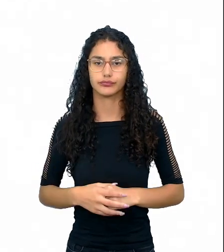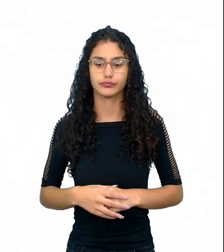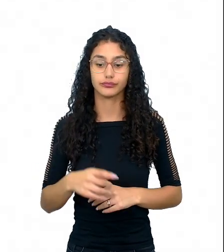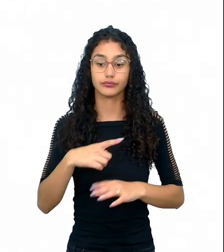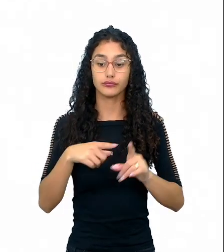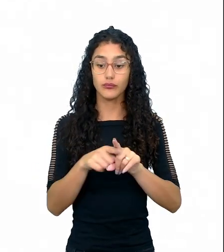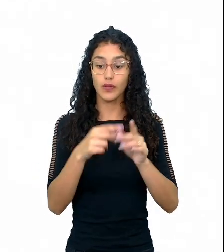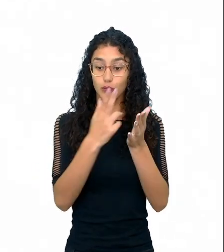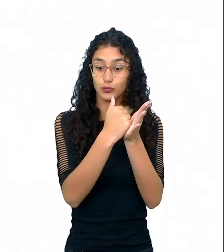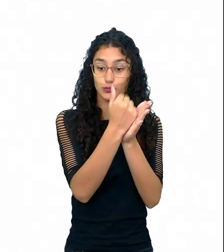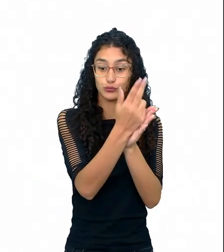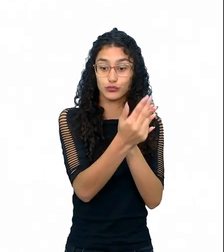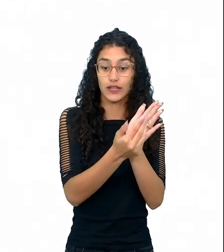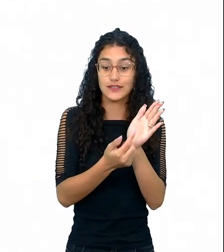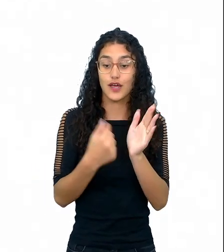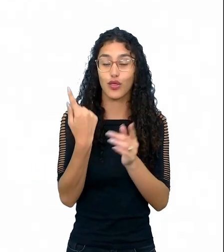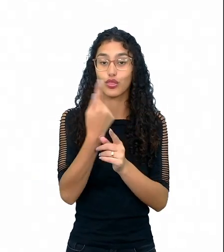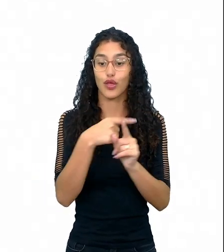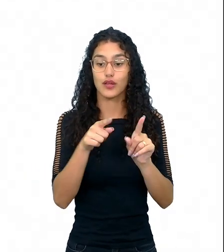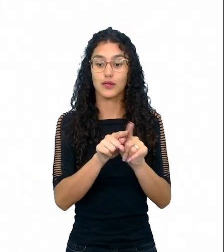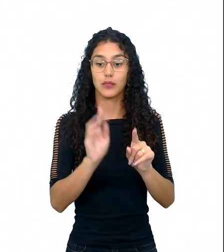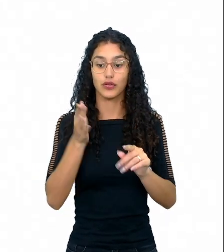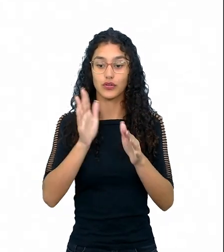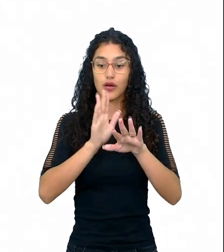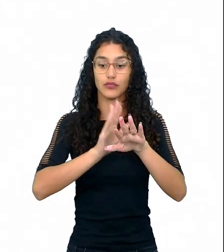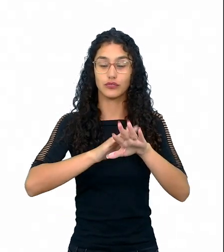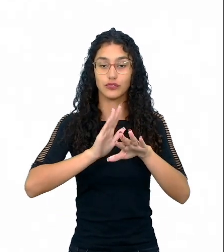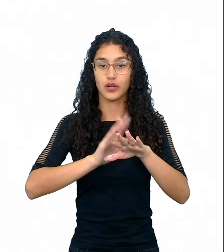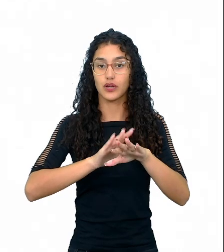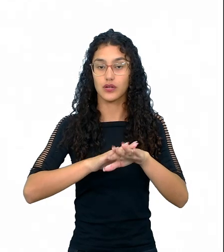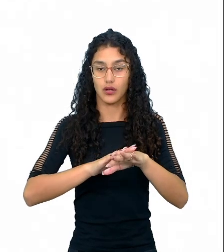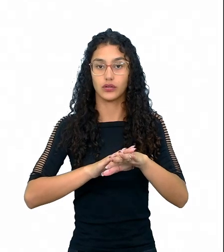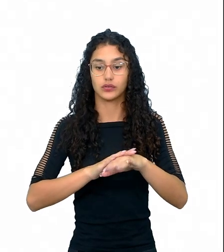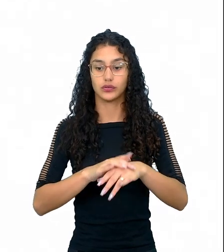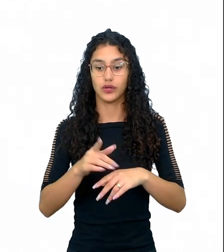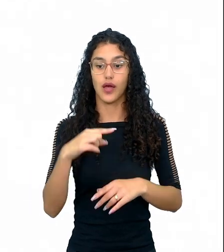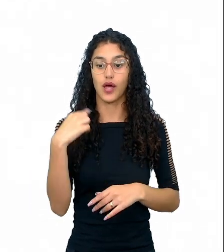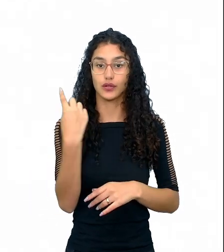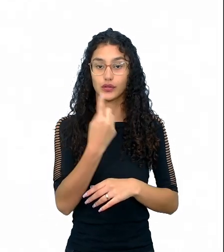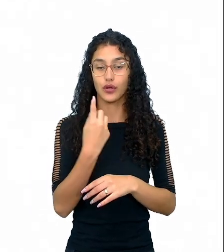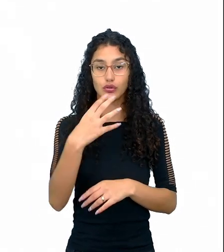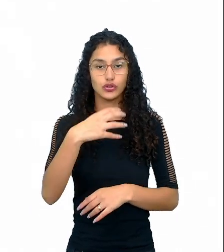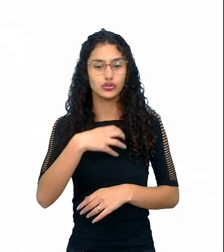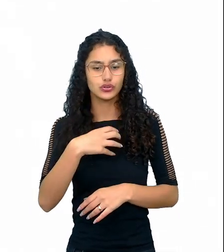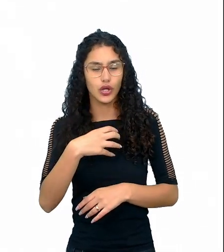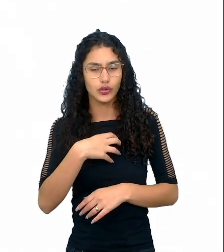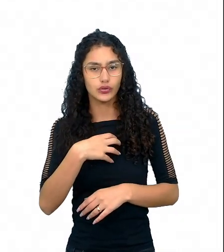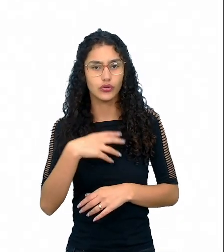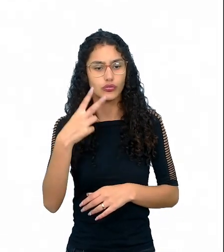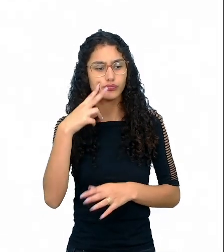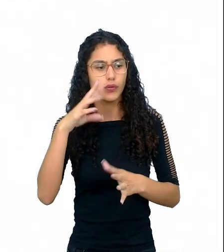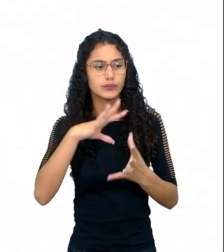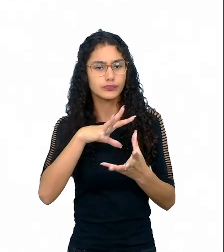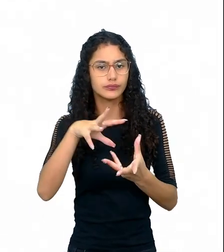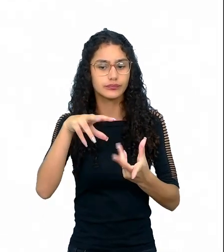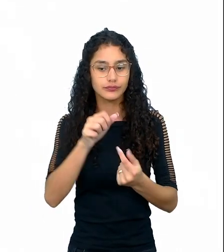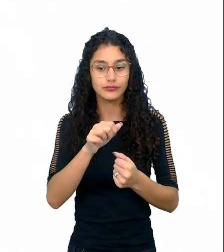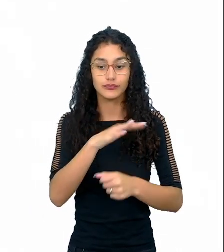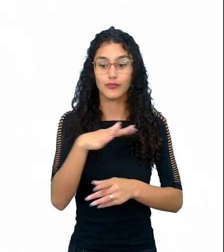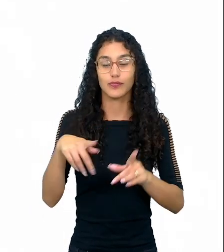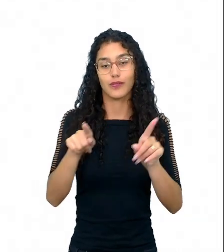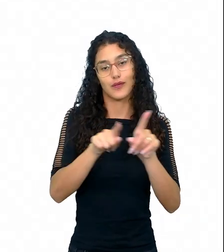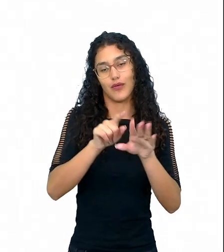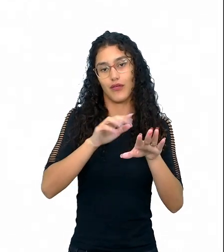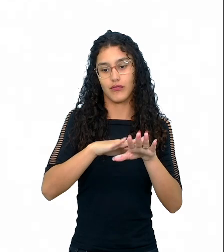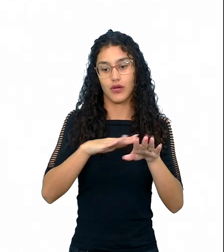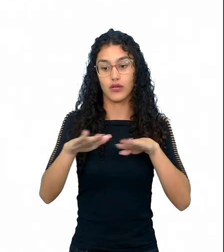meio dos desenhos, estamos aí já imprimindo, né, a nossa forma de ver o mundo. E a criança também faz